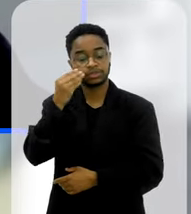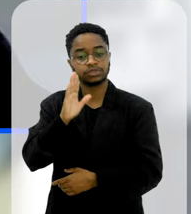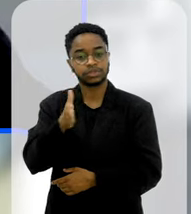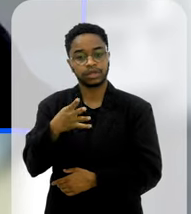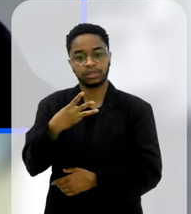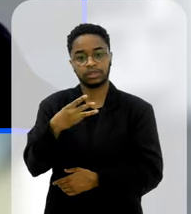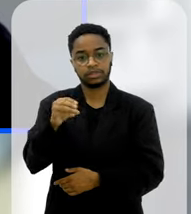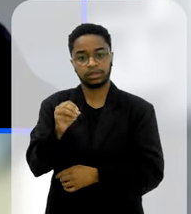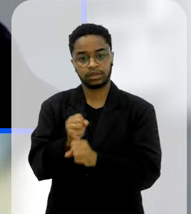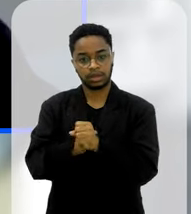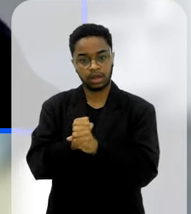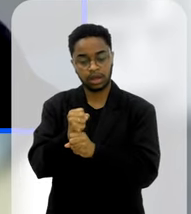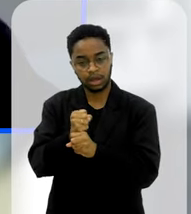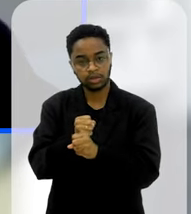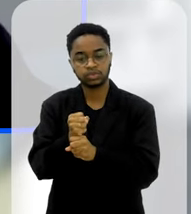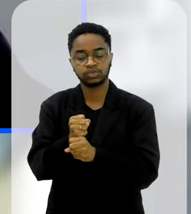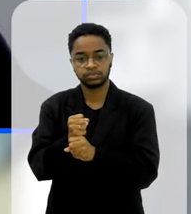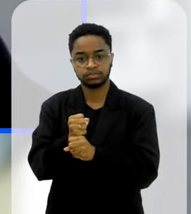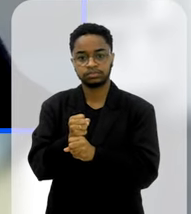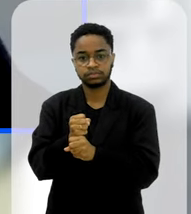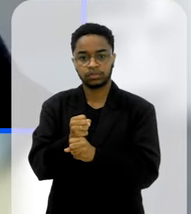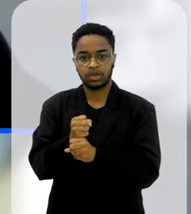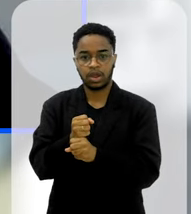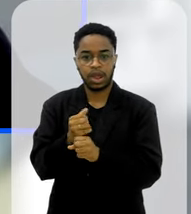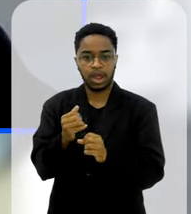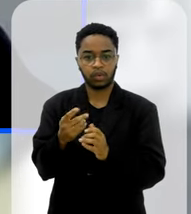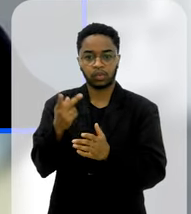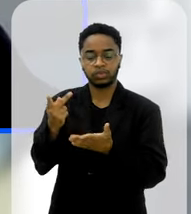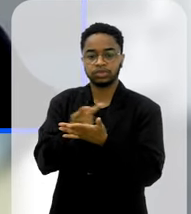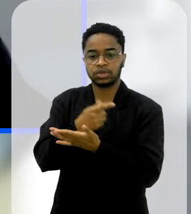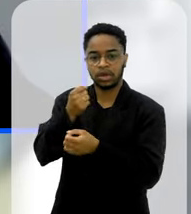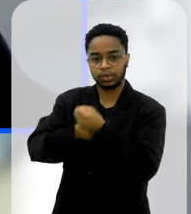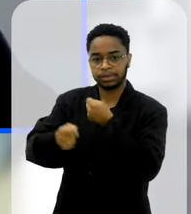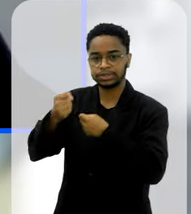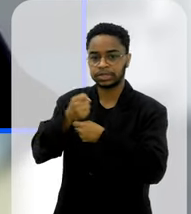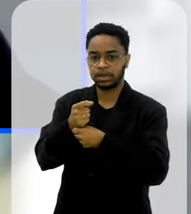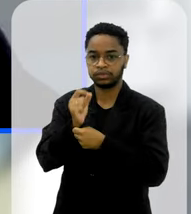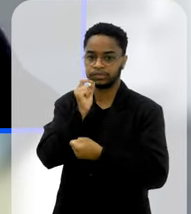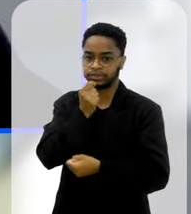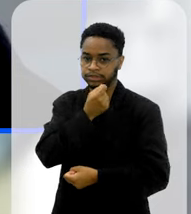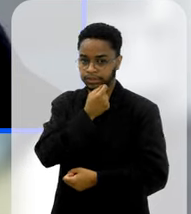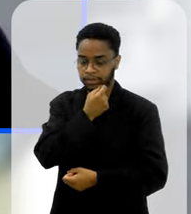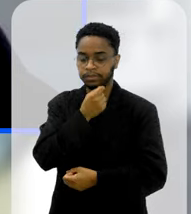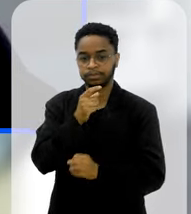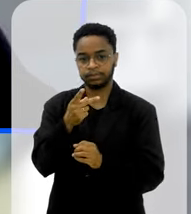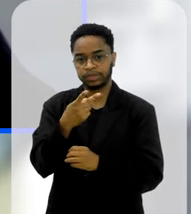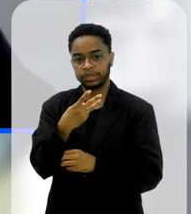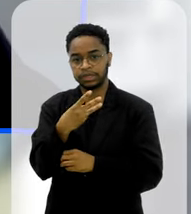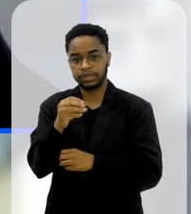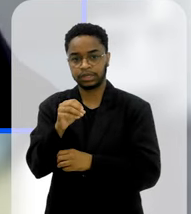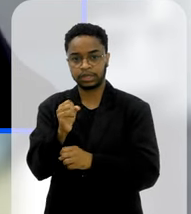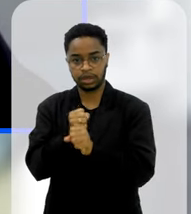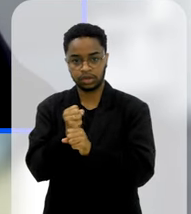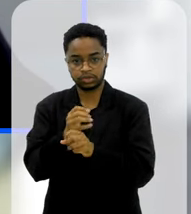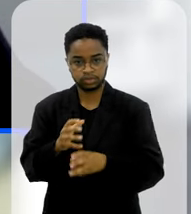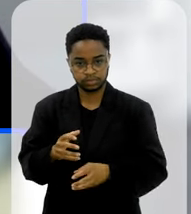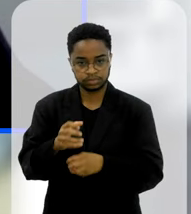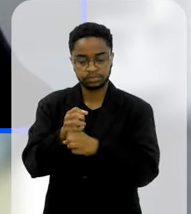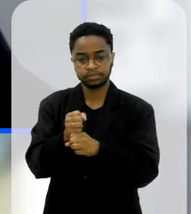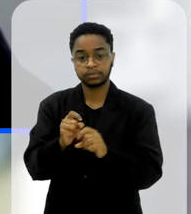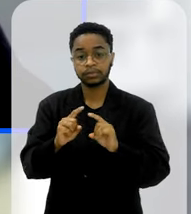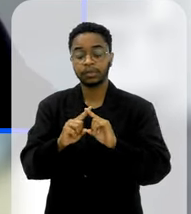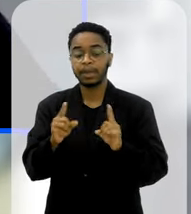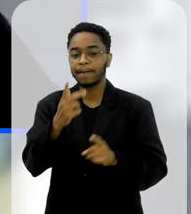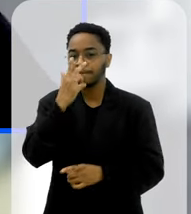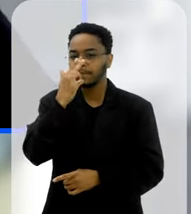essa experiência já de 30 anos, a UNAT completou 30 anos em setembro do ano passado, e é algo, né, que